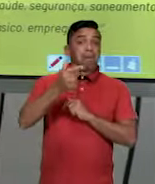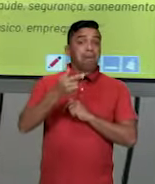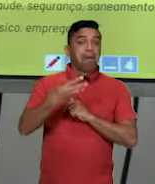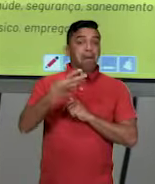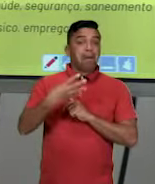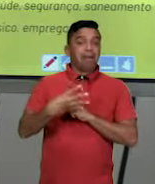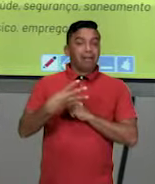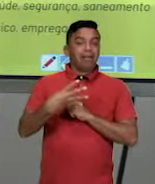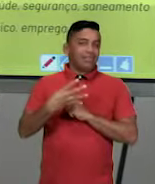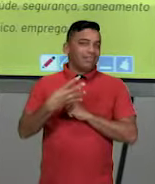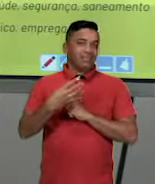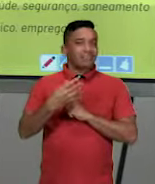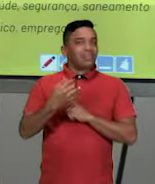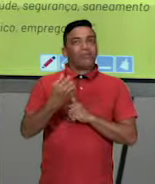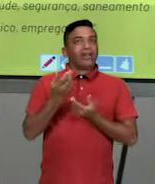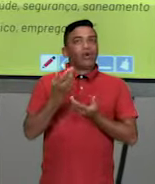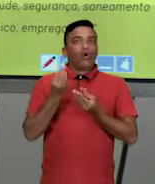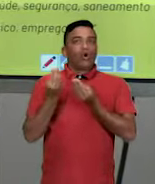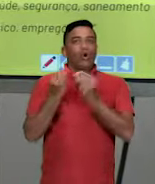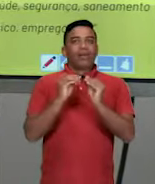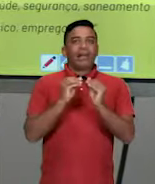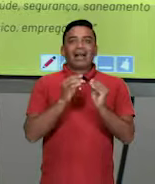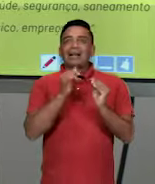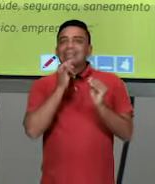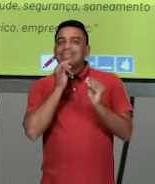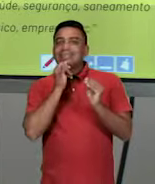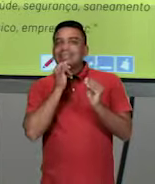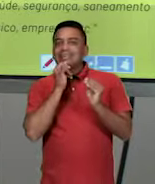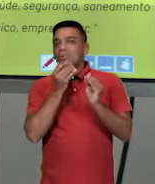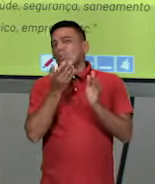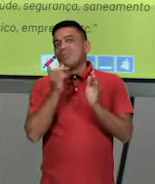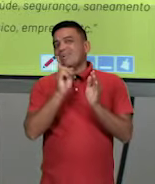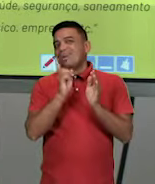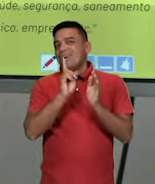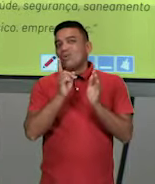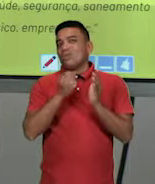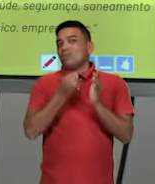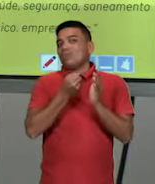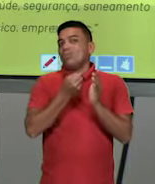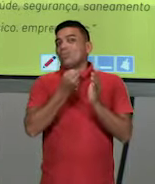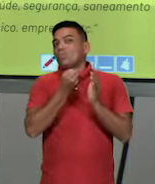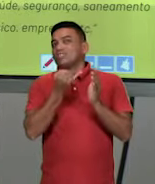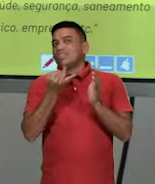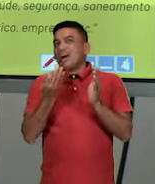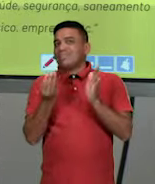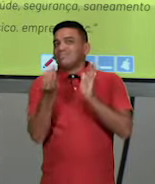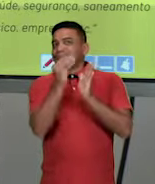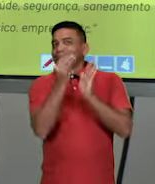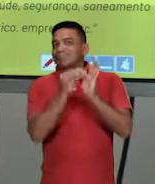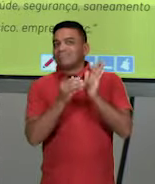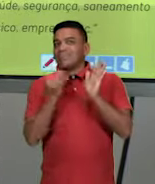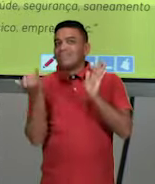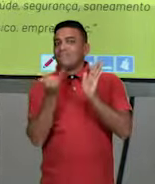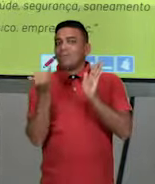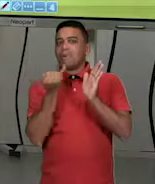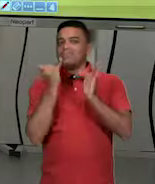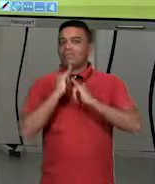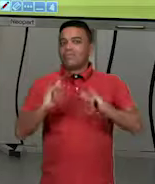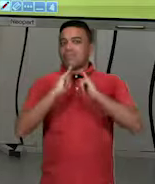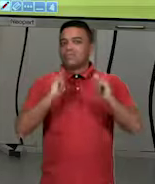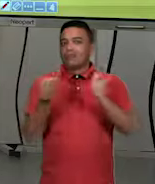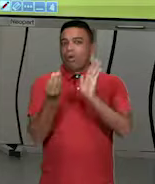seja, enumerar, citar uma certa quantidade de elementos ali, tá? Vamos ver.